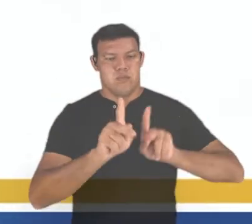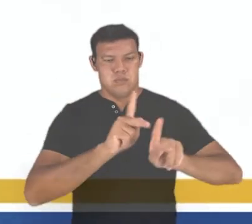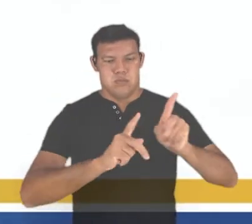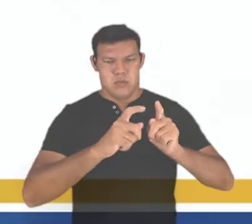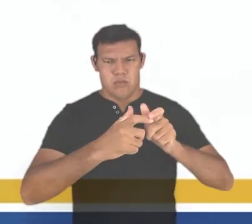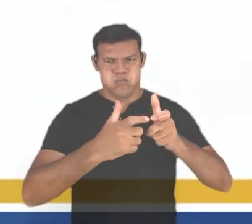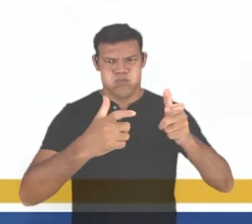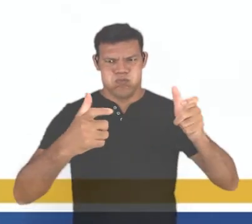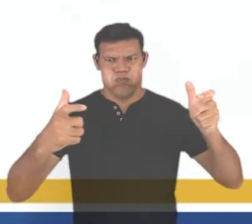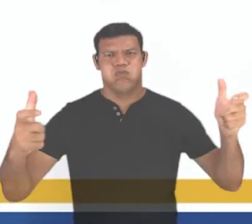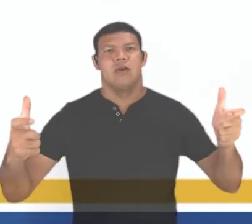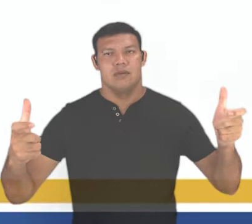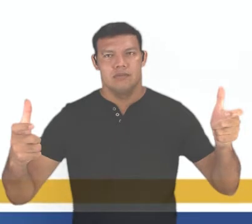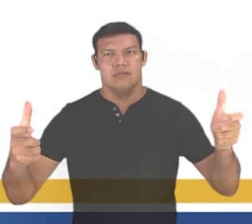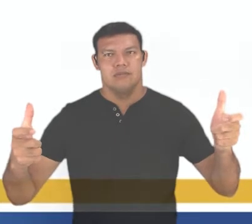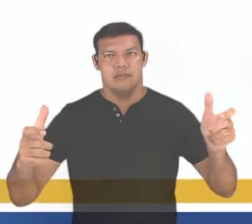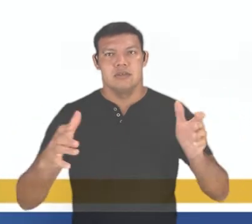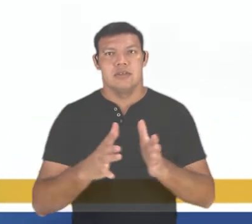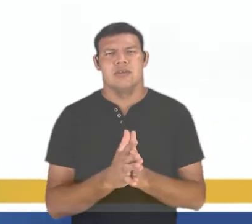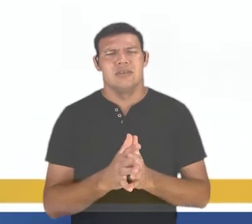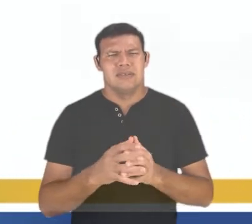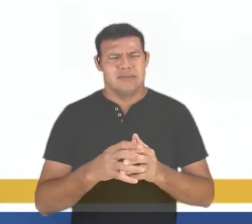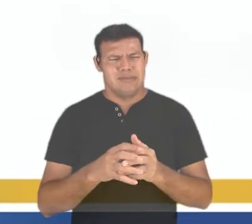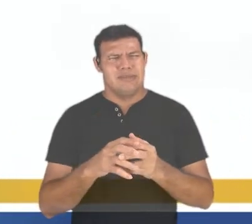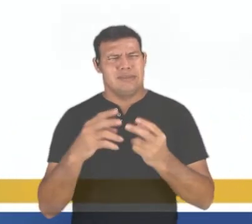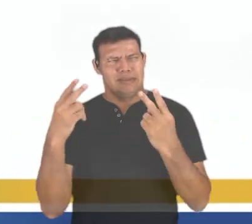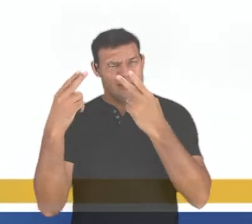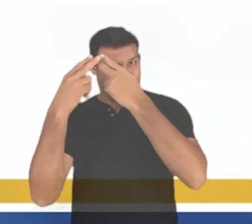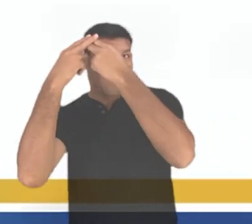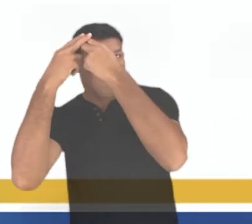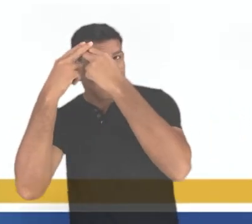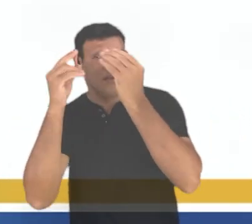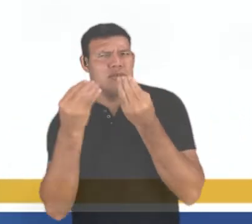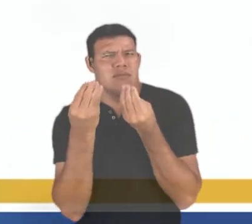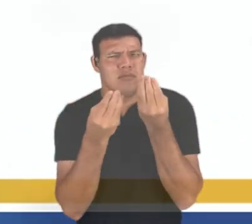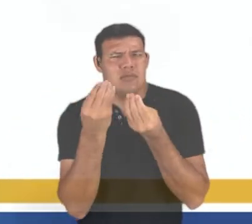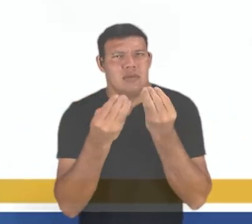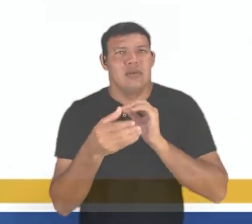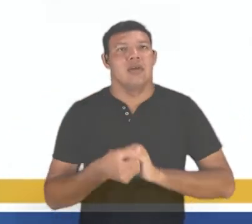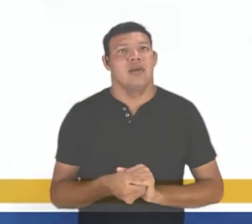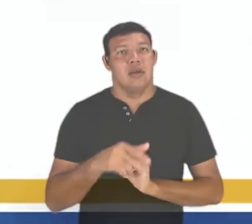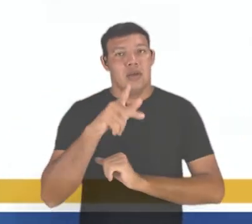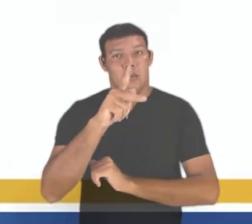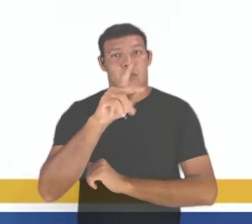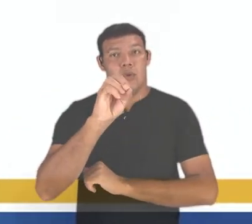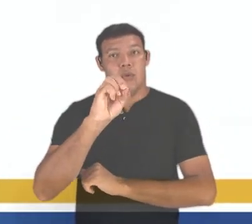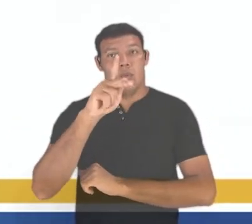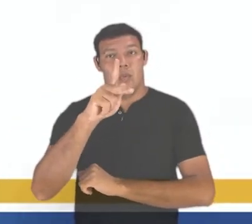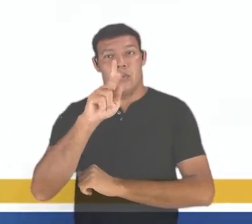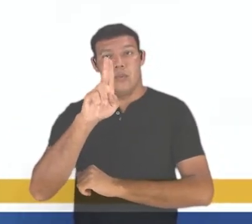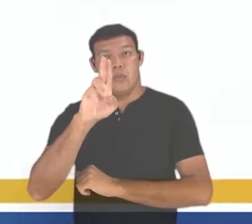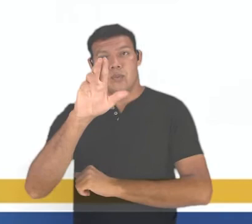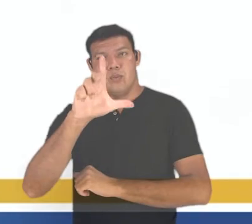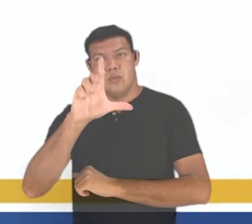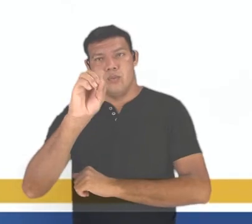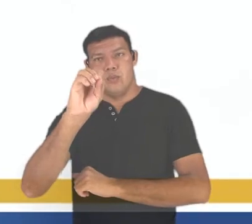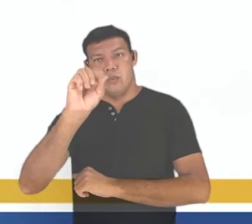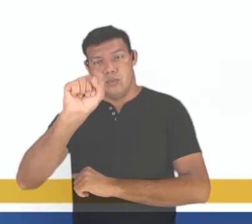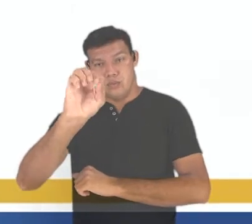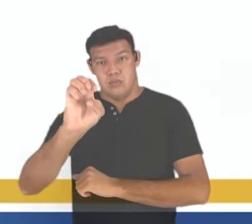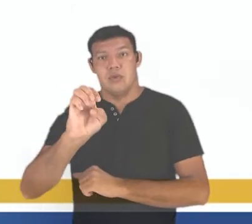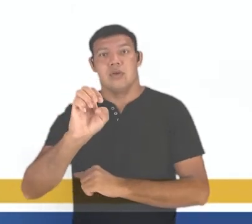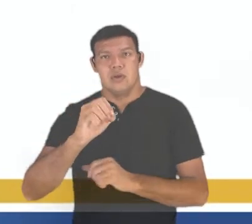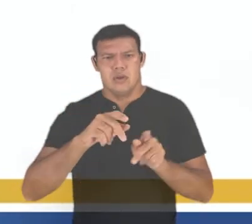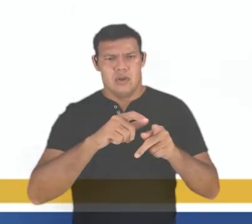povoado. Aí você aí deu um nó na mente aí, né? Como é que eu vou saber? Populoso, eu quero dizer que tem muitas pessoas morando